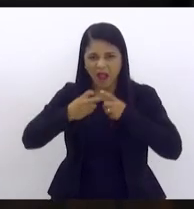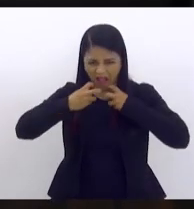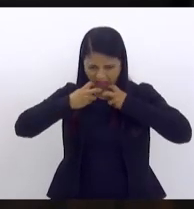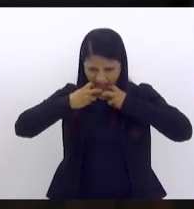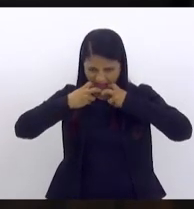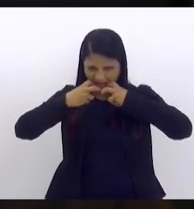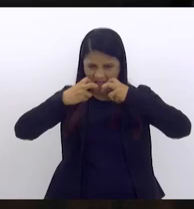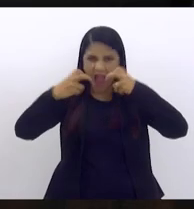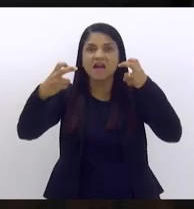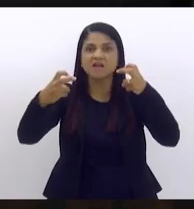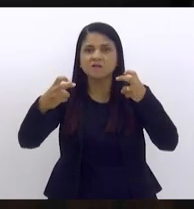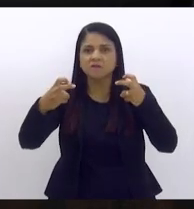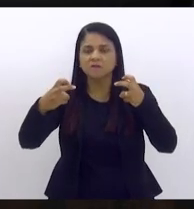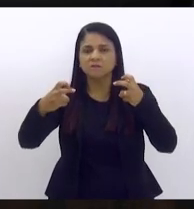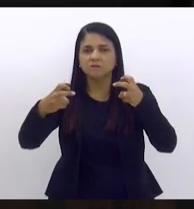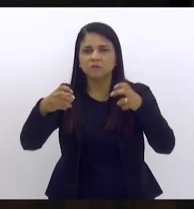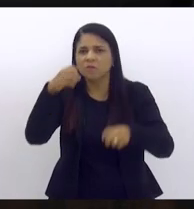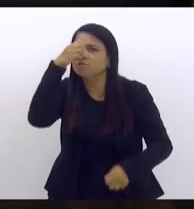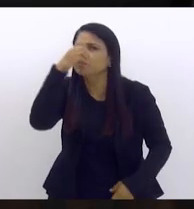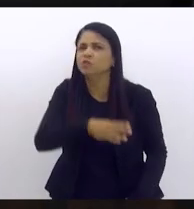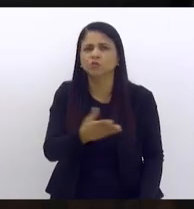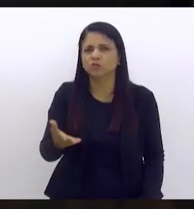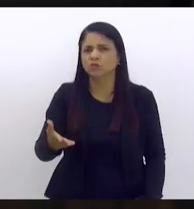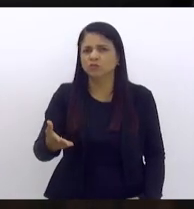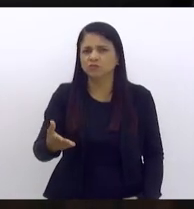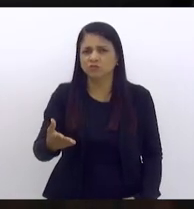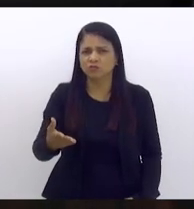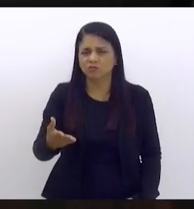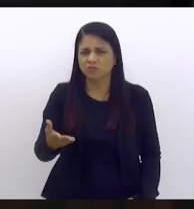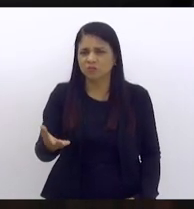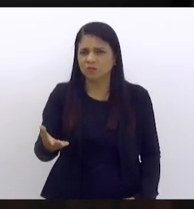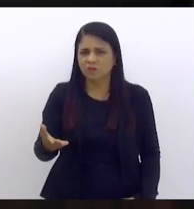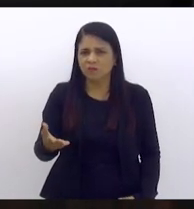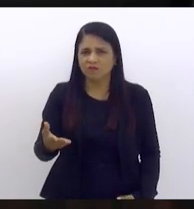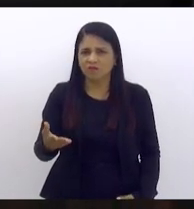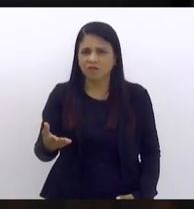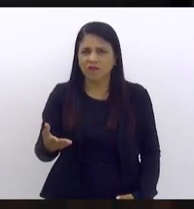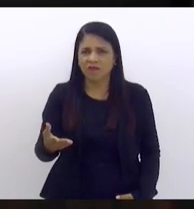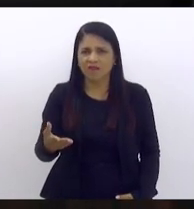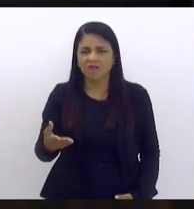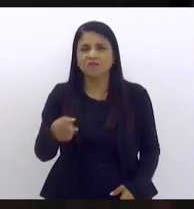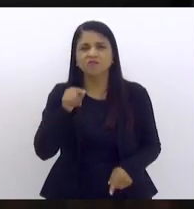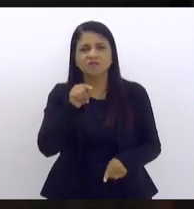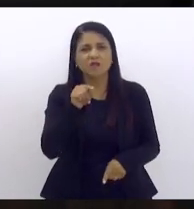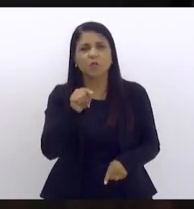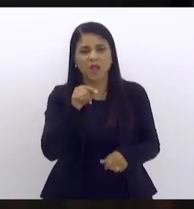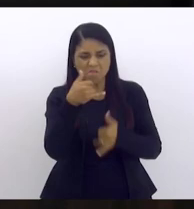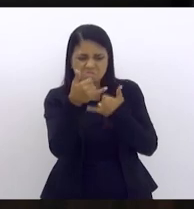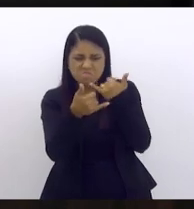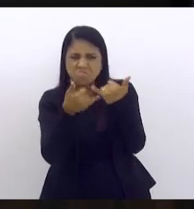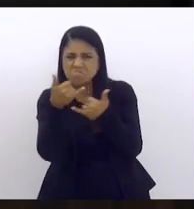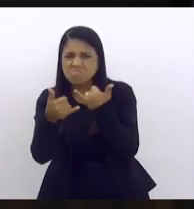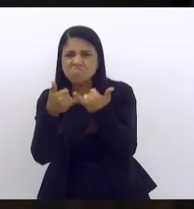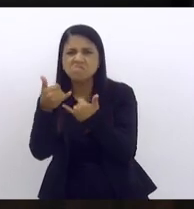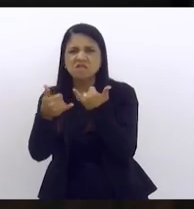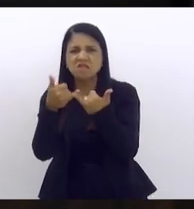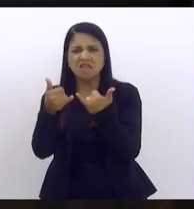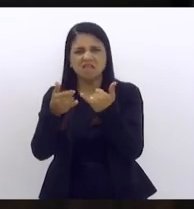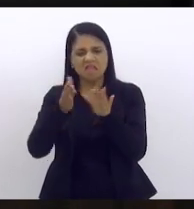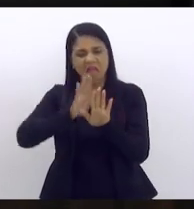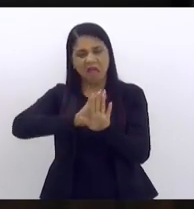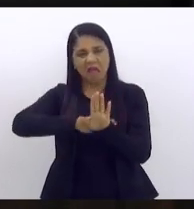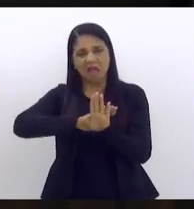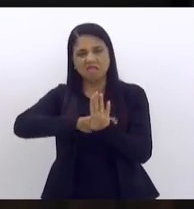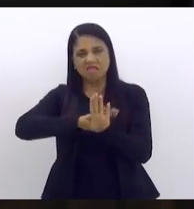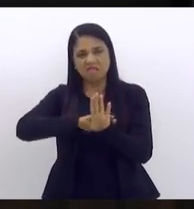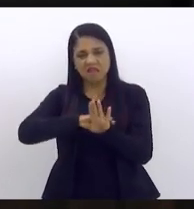O maior escândalo, que é um absurdo, não se faz gracejo. Isso é reflexo de brincadeirinhas de bastidores que na